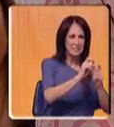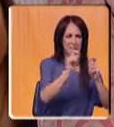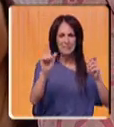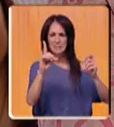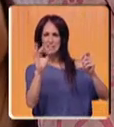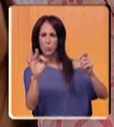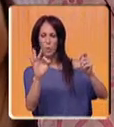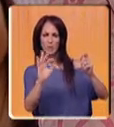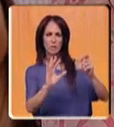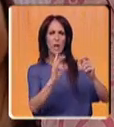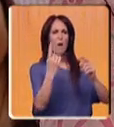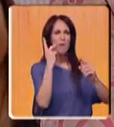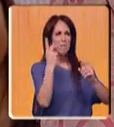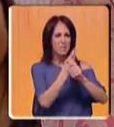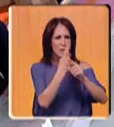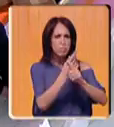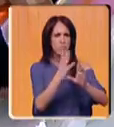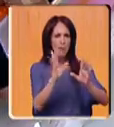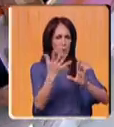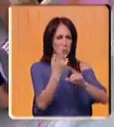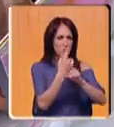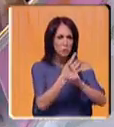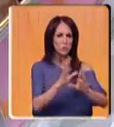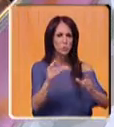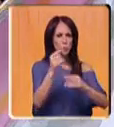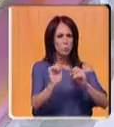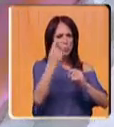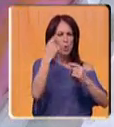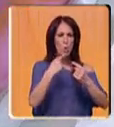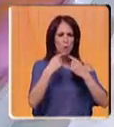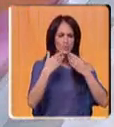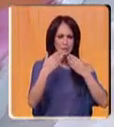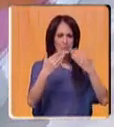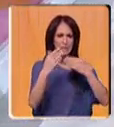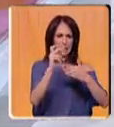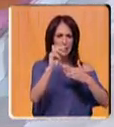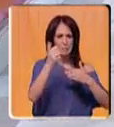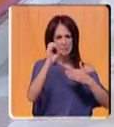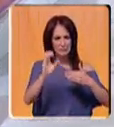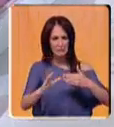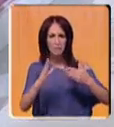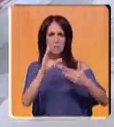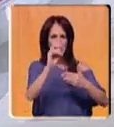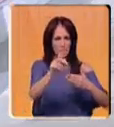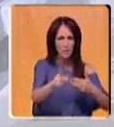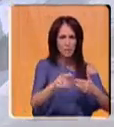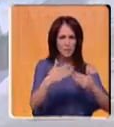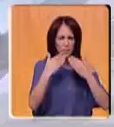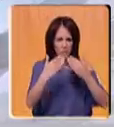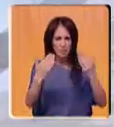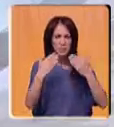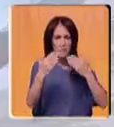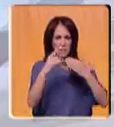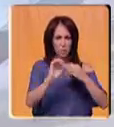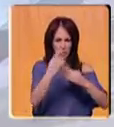já muita coisa, entretanto, acontece na tua vida, porque sim. Eu penso que tu estreaste no Teatro ABC, no Chapéu Alto, em 63. 63, 63